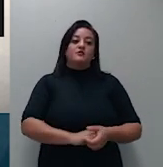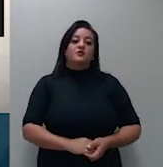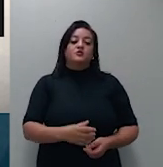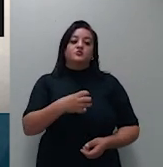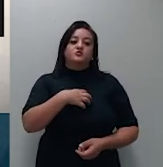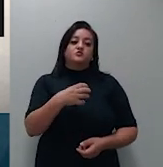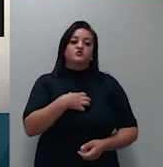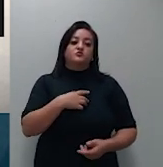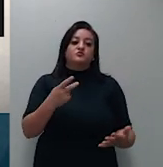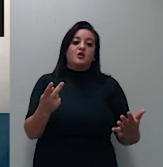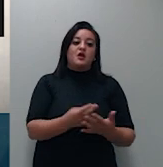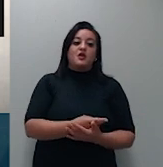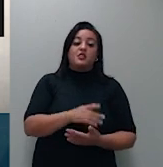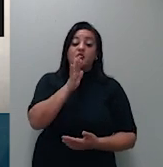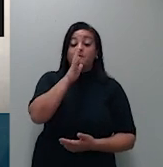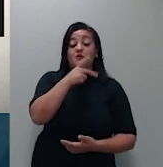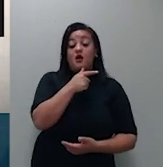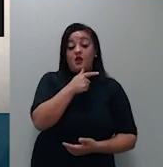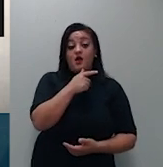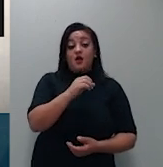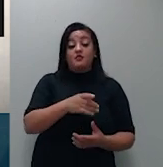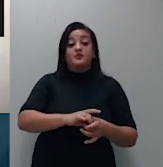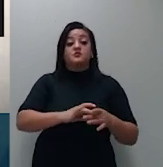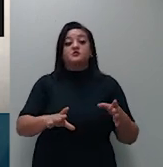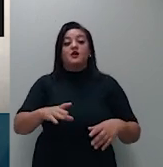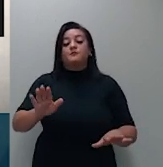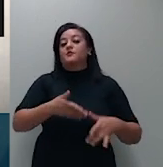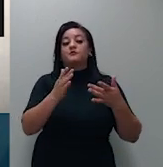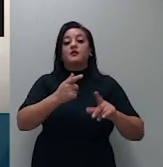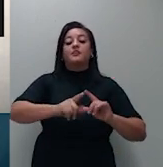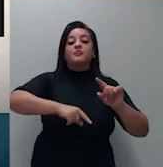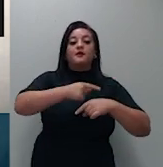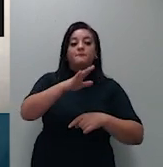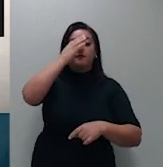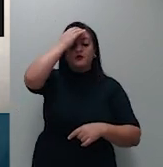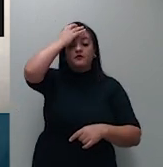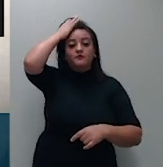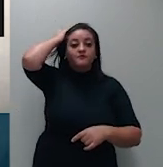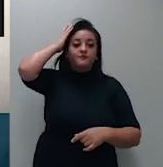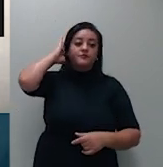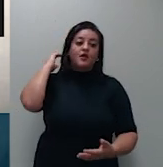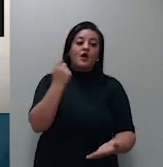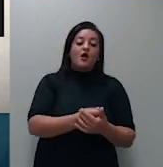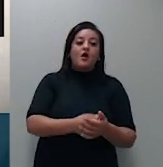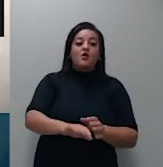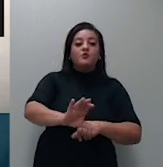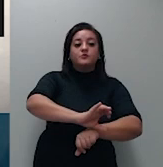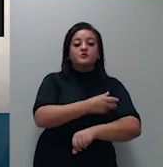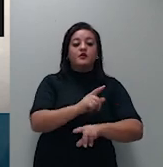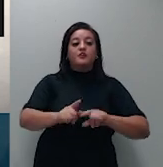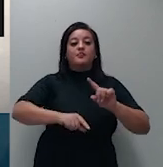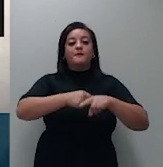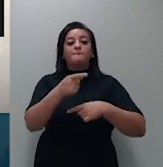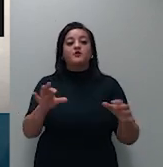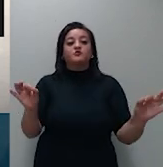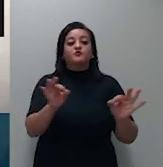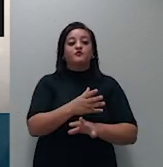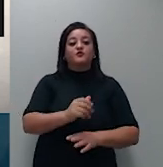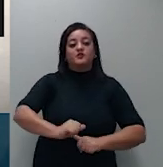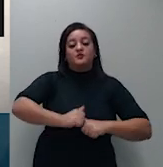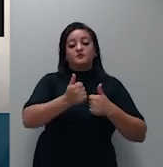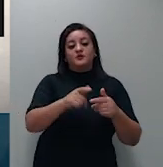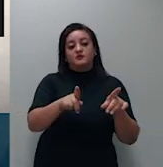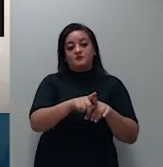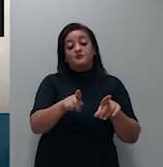habilitar de forma retardatária e deixar para promover posteriormente a cobrança do seu crédito após o